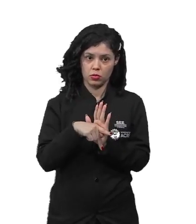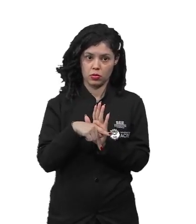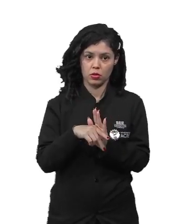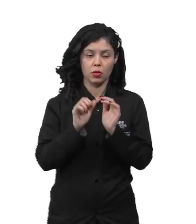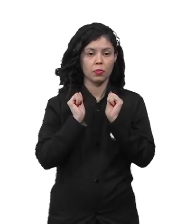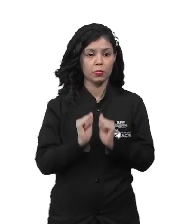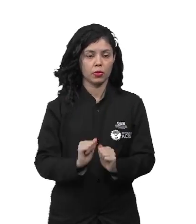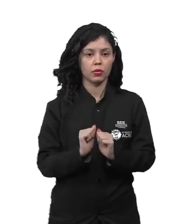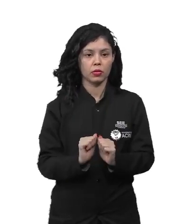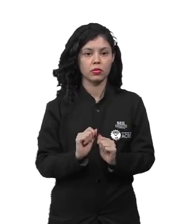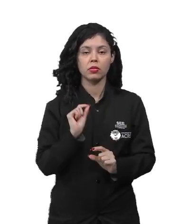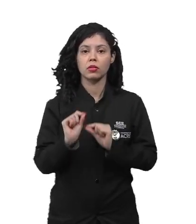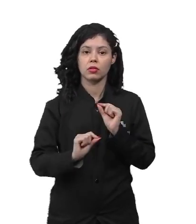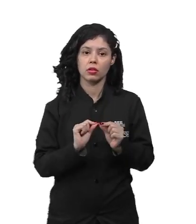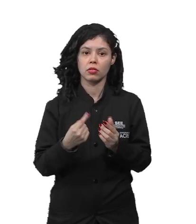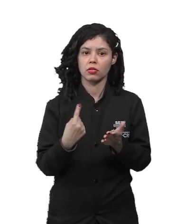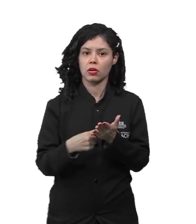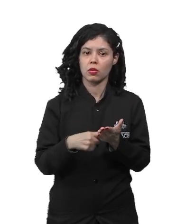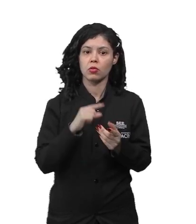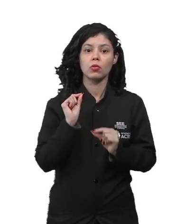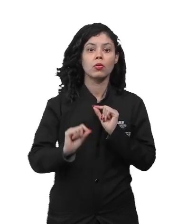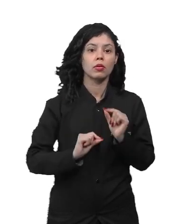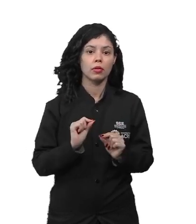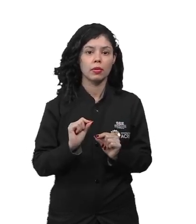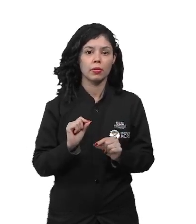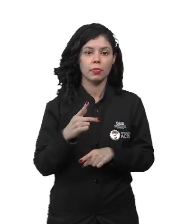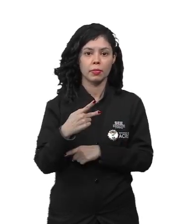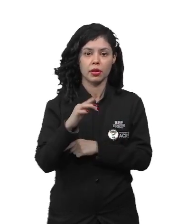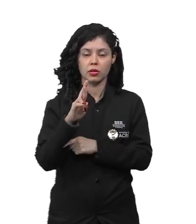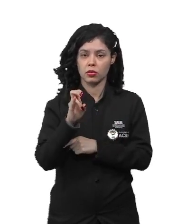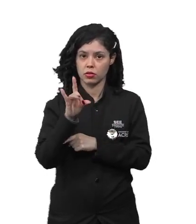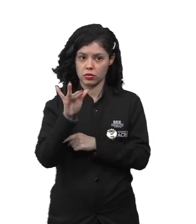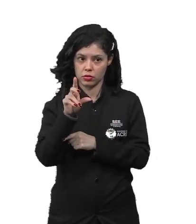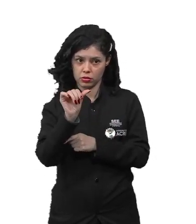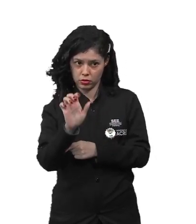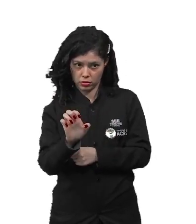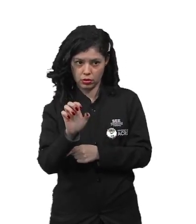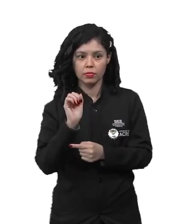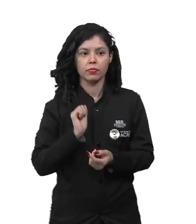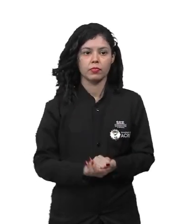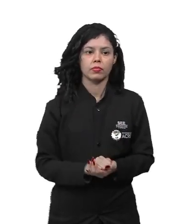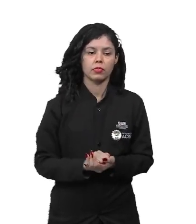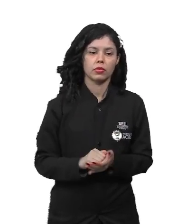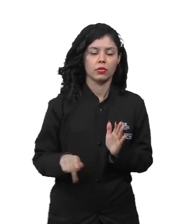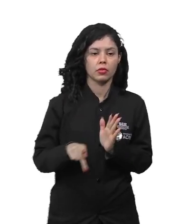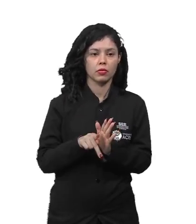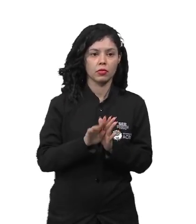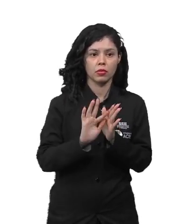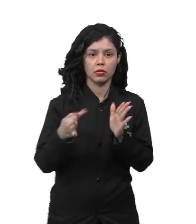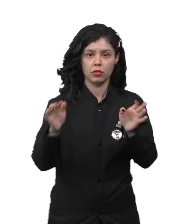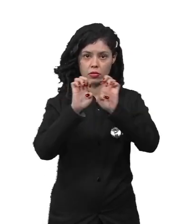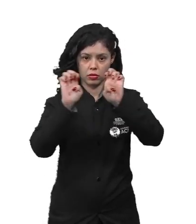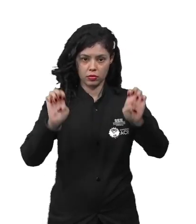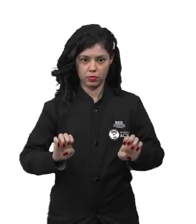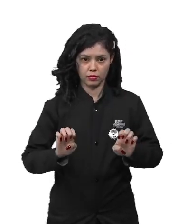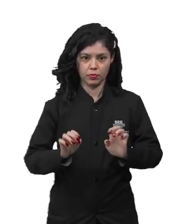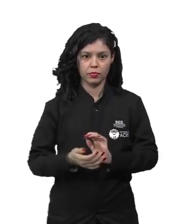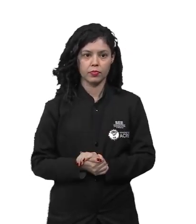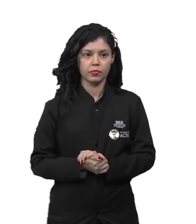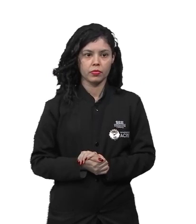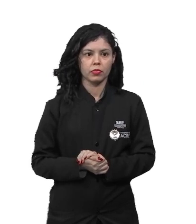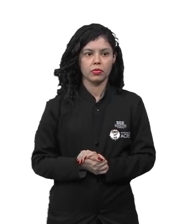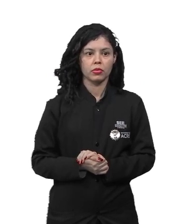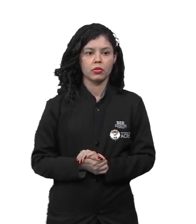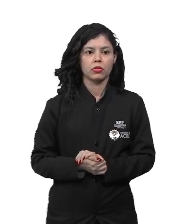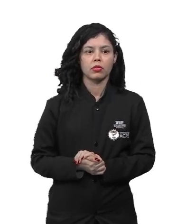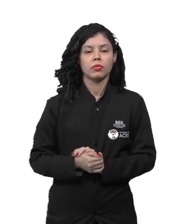esgoto sanitário, ele pode ser classificado de acordo com a periodicidade de carga e a forma estrutural.